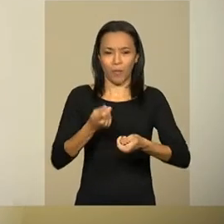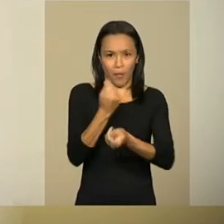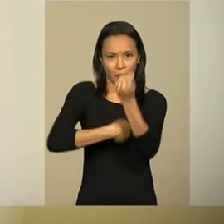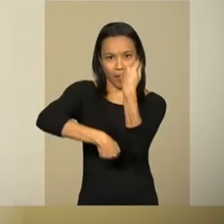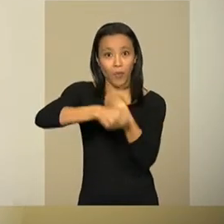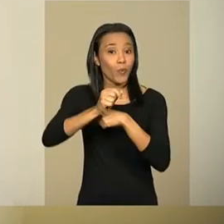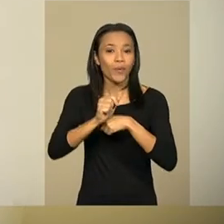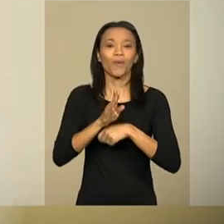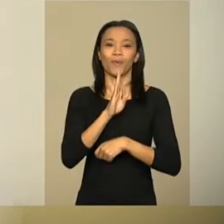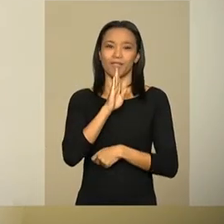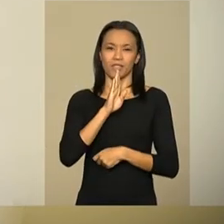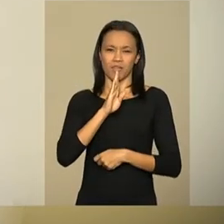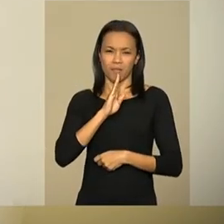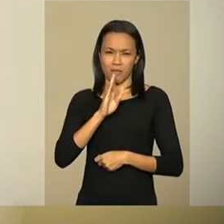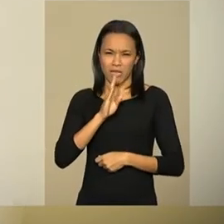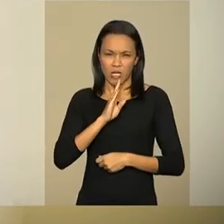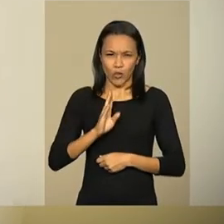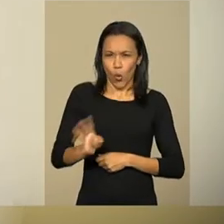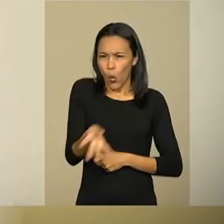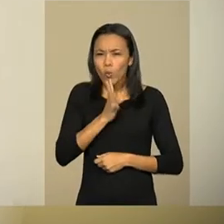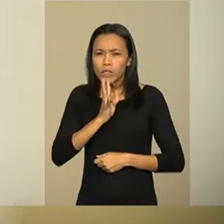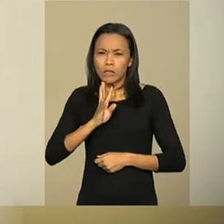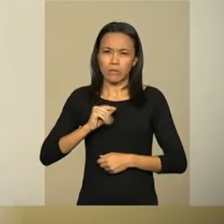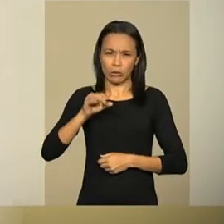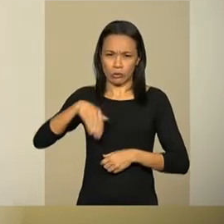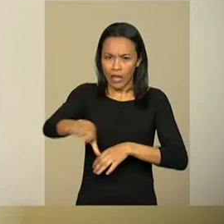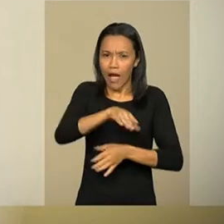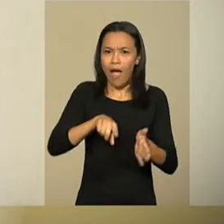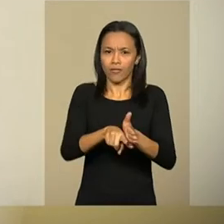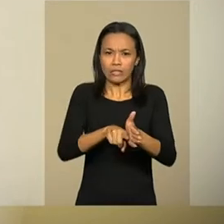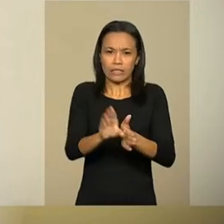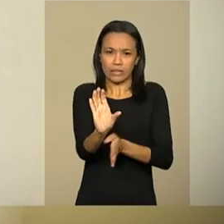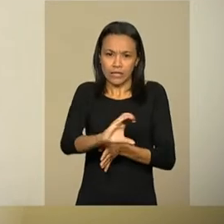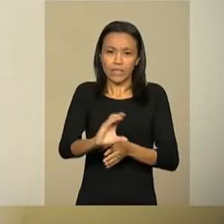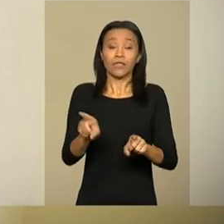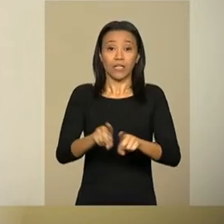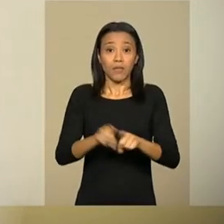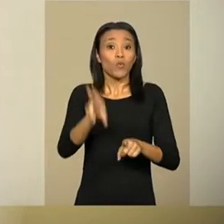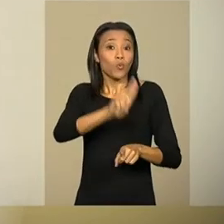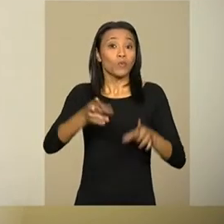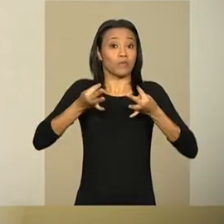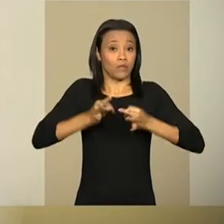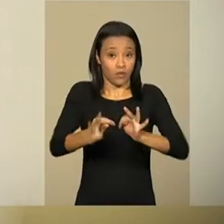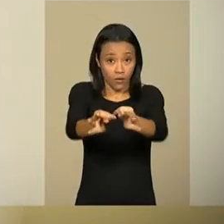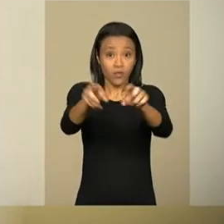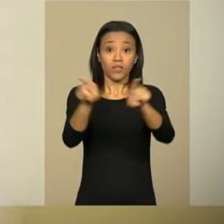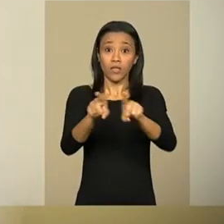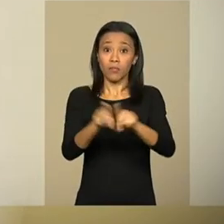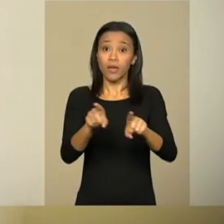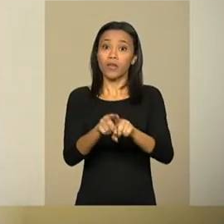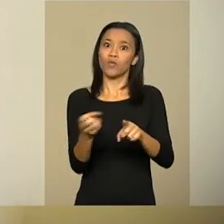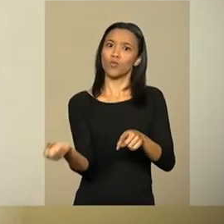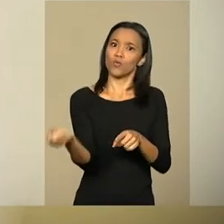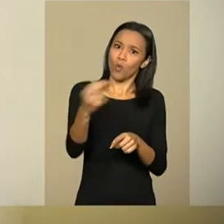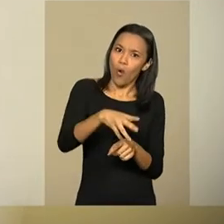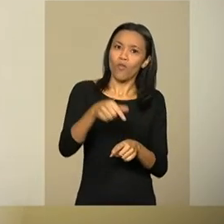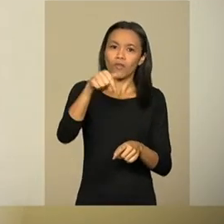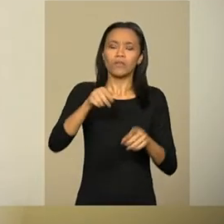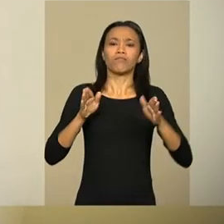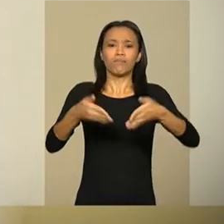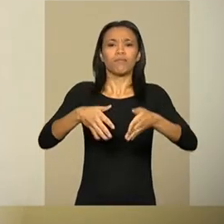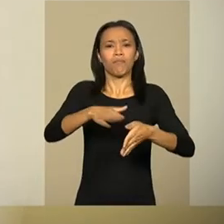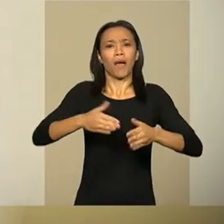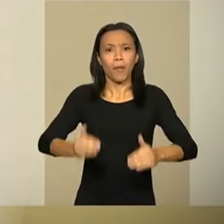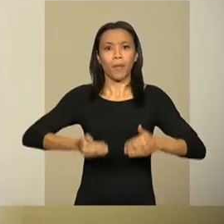do conhecimento dominando as invenções científicas as aplicações tecnológicas e as inovações necessárias